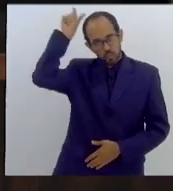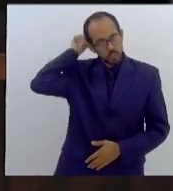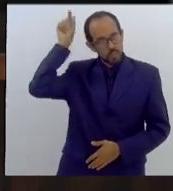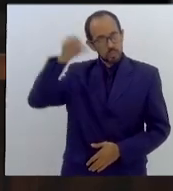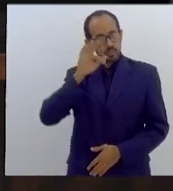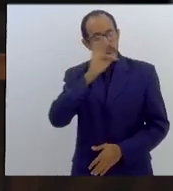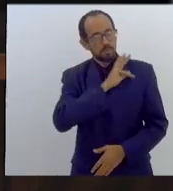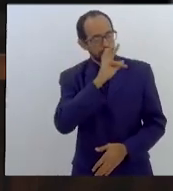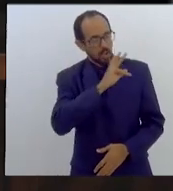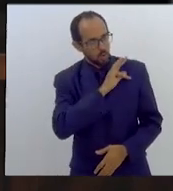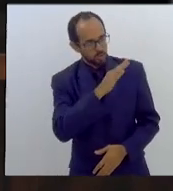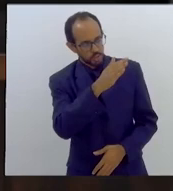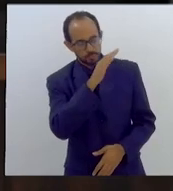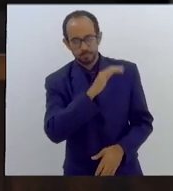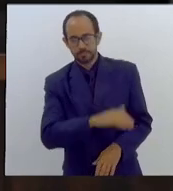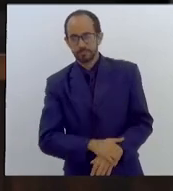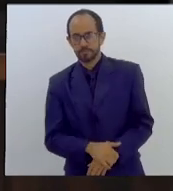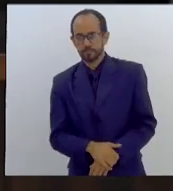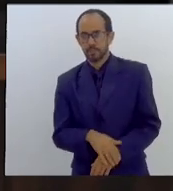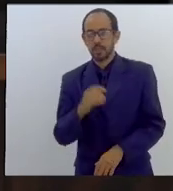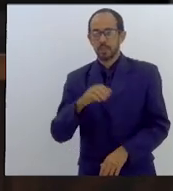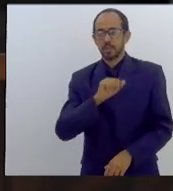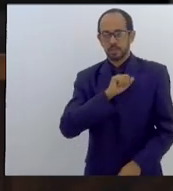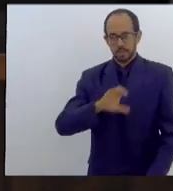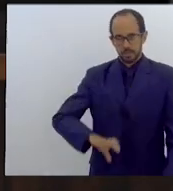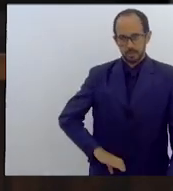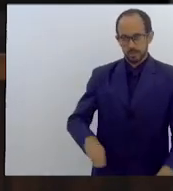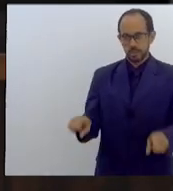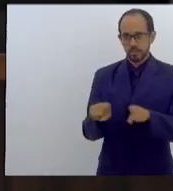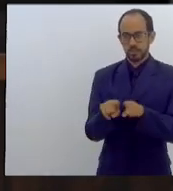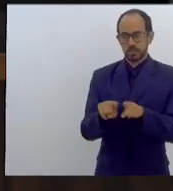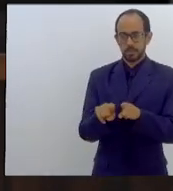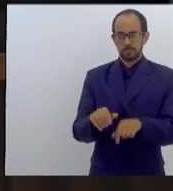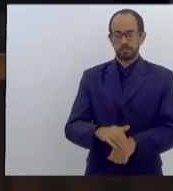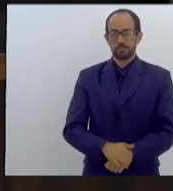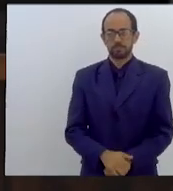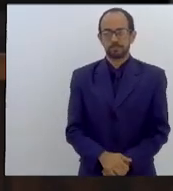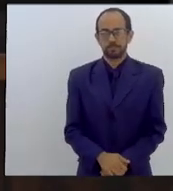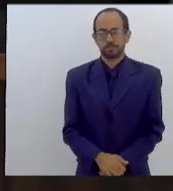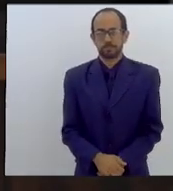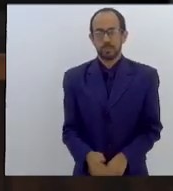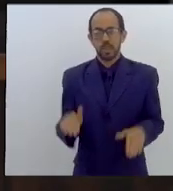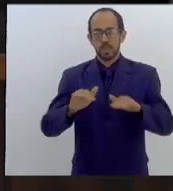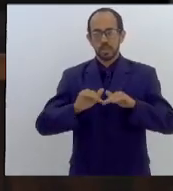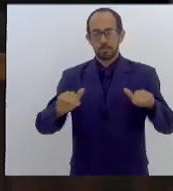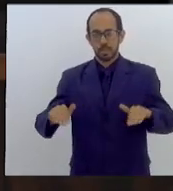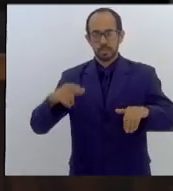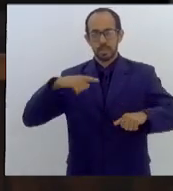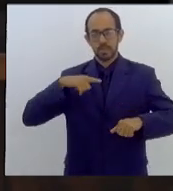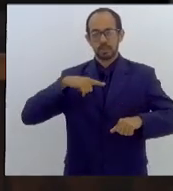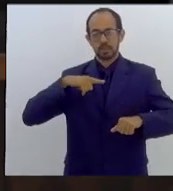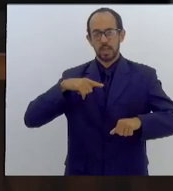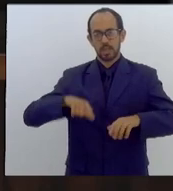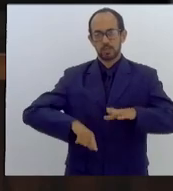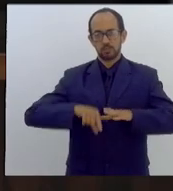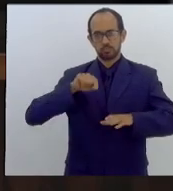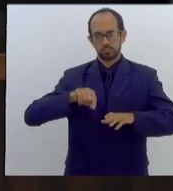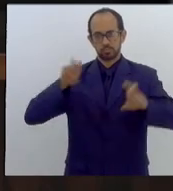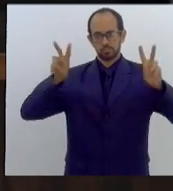Marta Rocha. Deputado André Siciliano também. Há sobre a mesa requerimento de destaque para a emenda aditiva